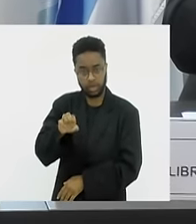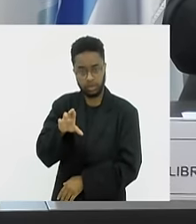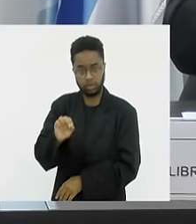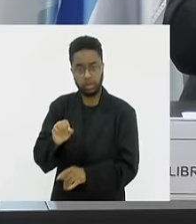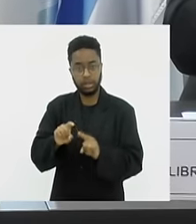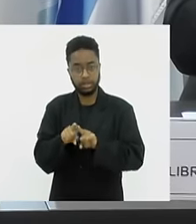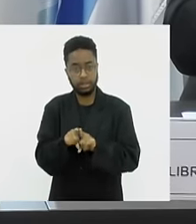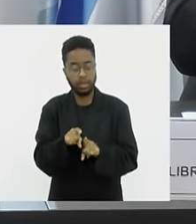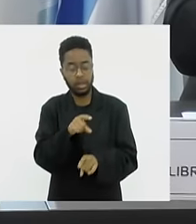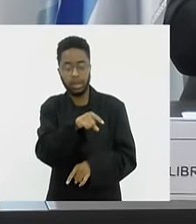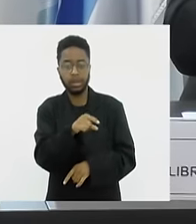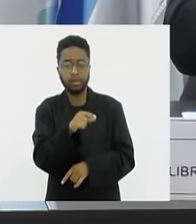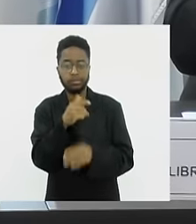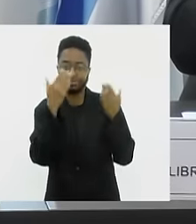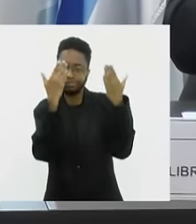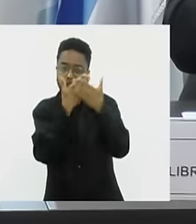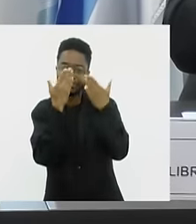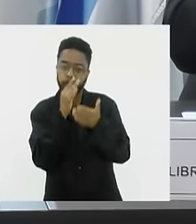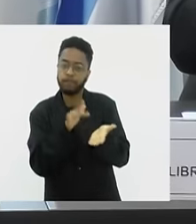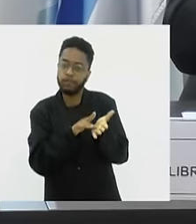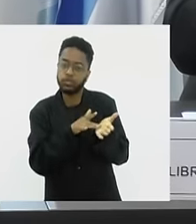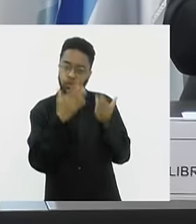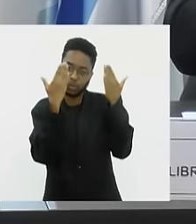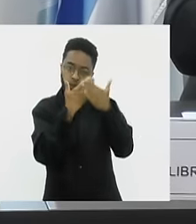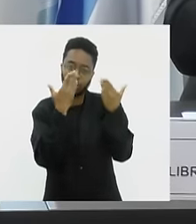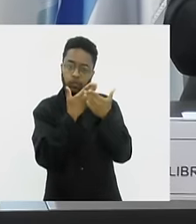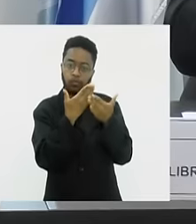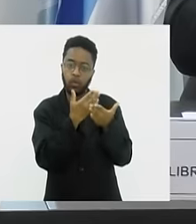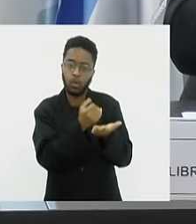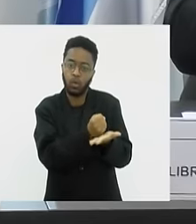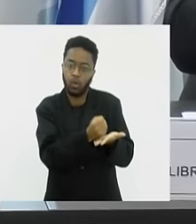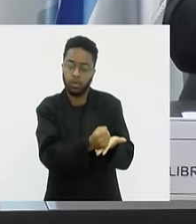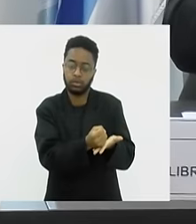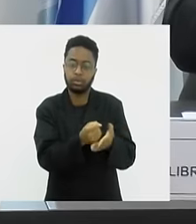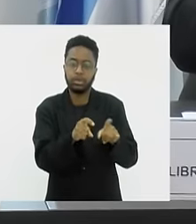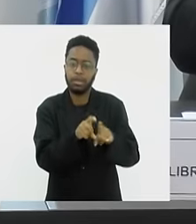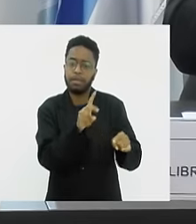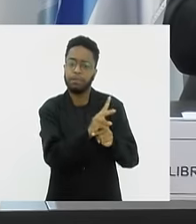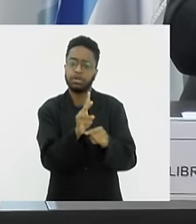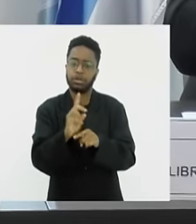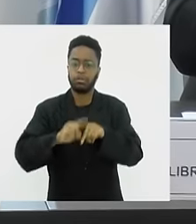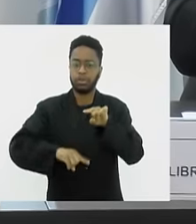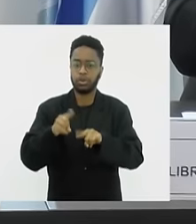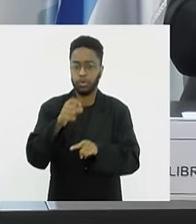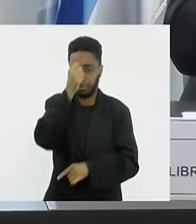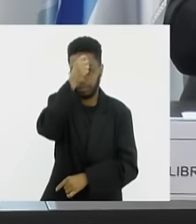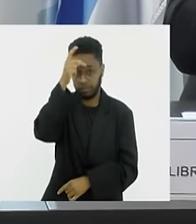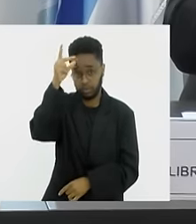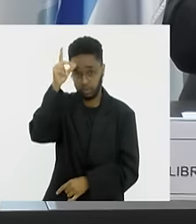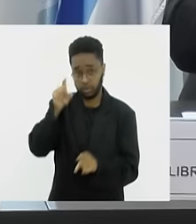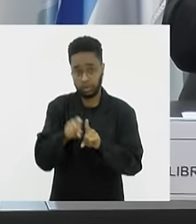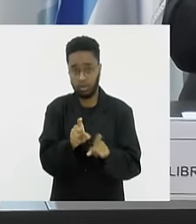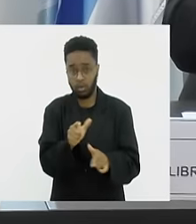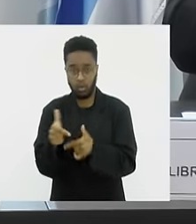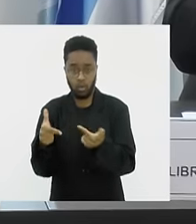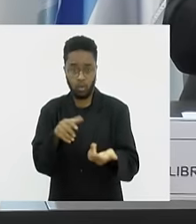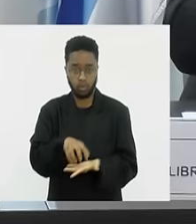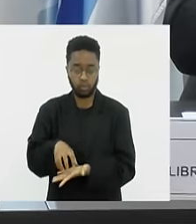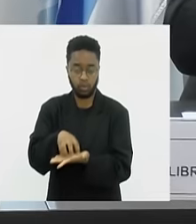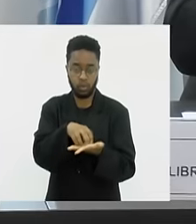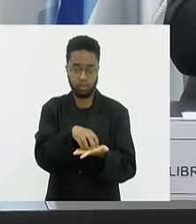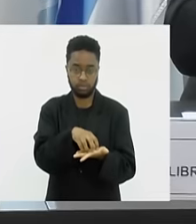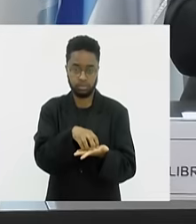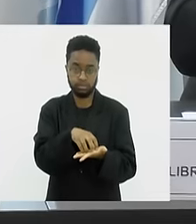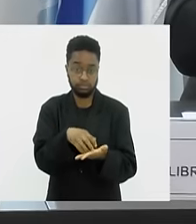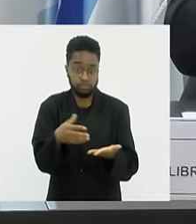grossa para esta tal cobertura contratual para emprestar todo o seu aparato para a prefeitura, para outros órgãos do Estado?